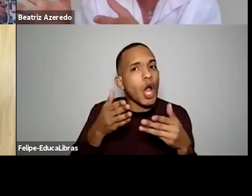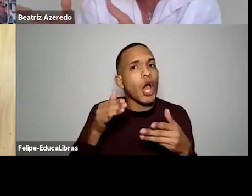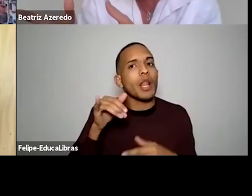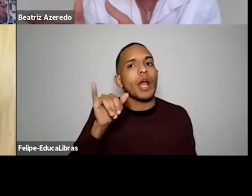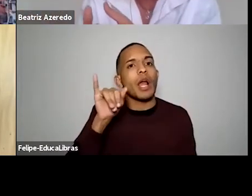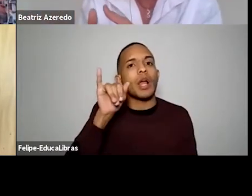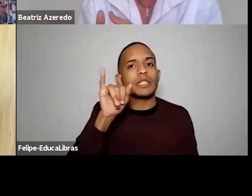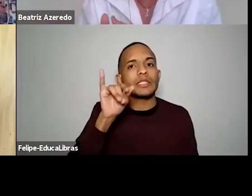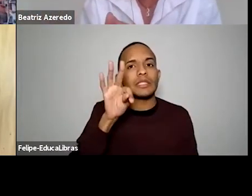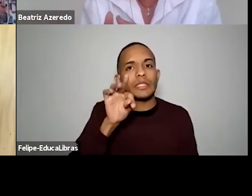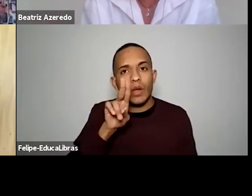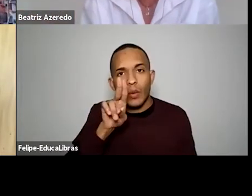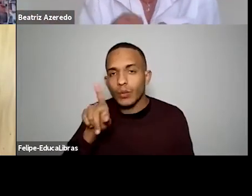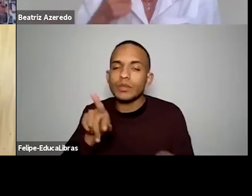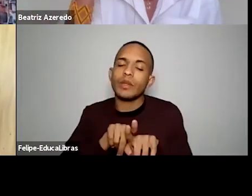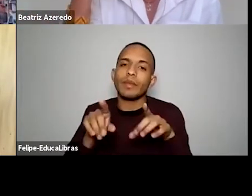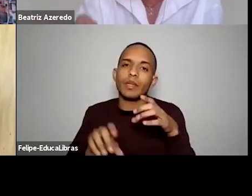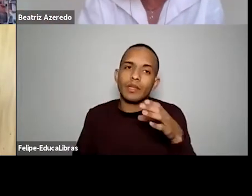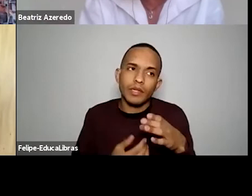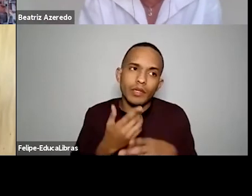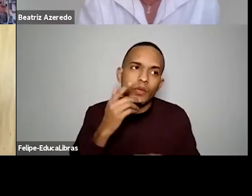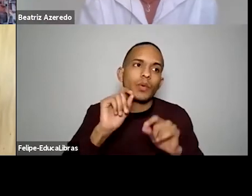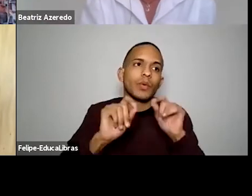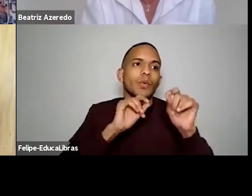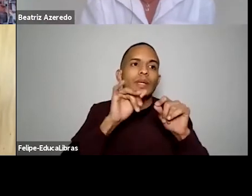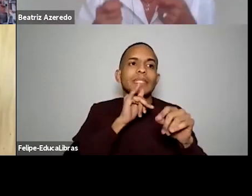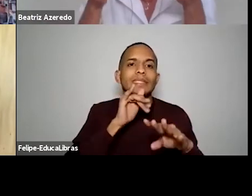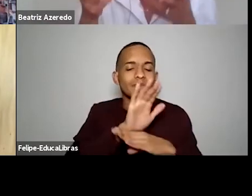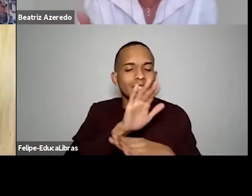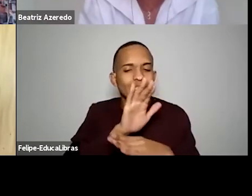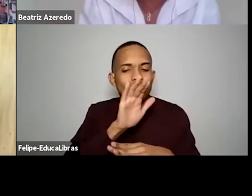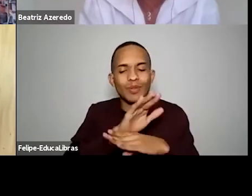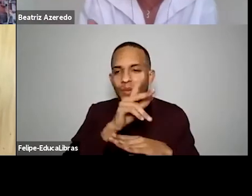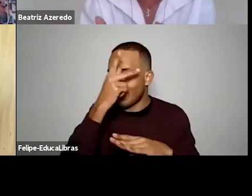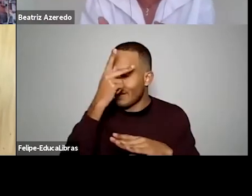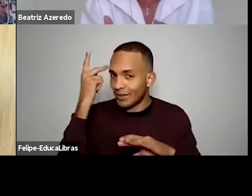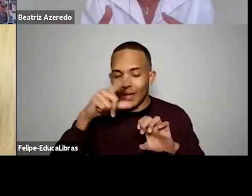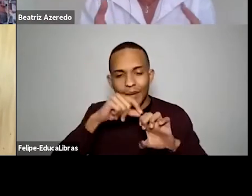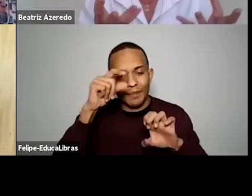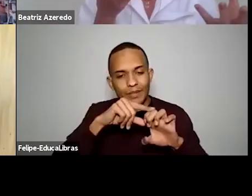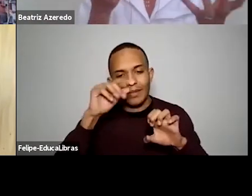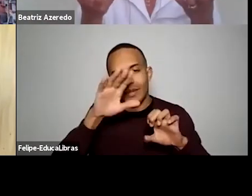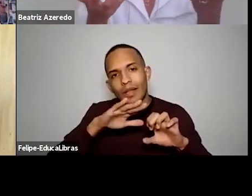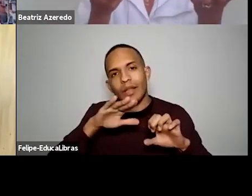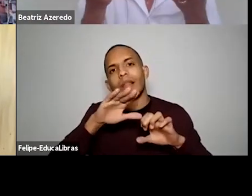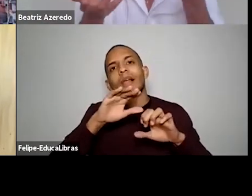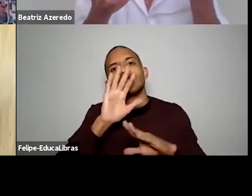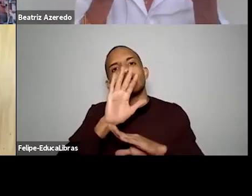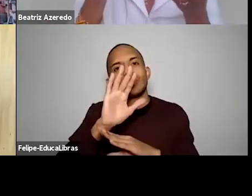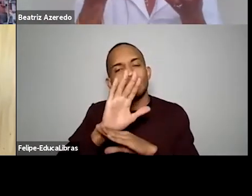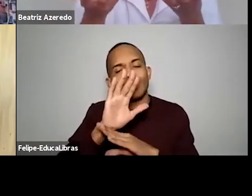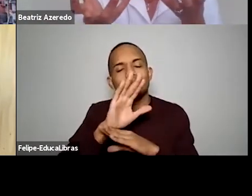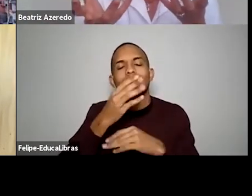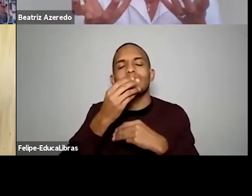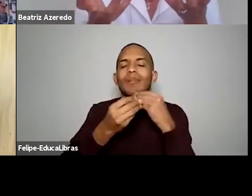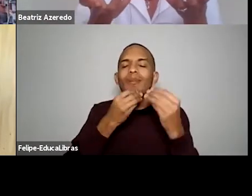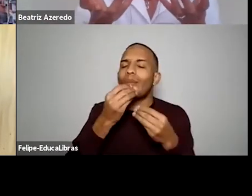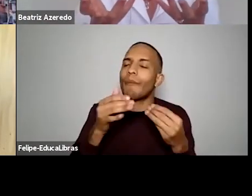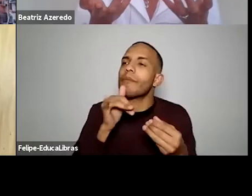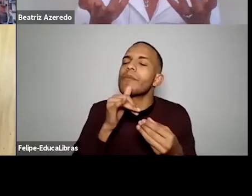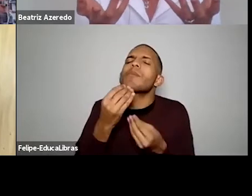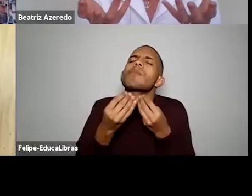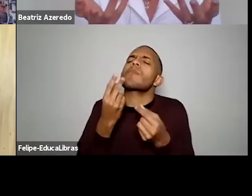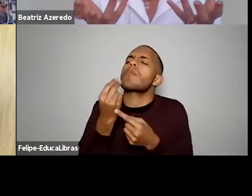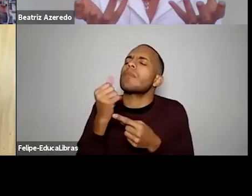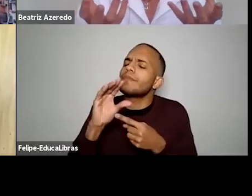lá, R$29 por mês, você está ajudando uma empreendedora no suporte técnico para ela. Então, como é que a gente mexe,